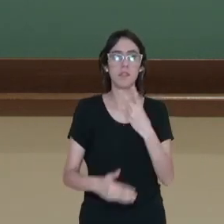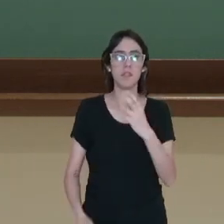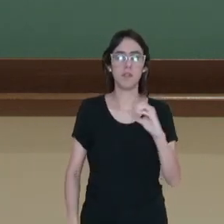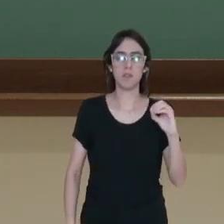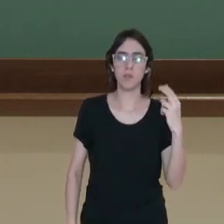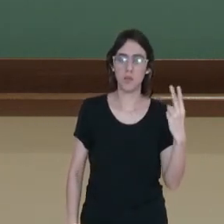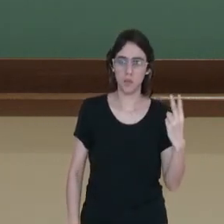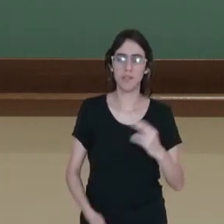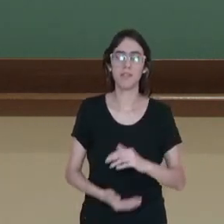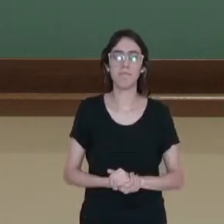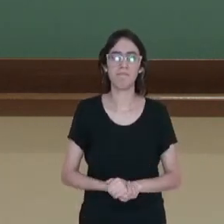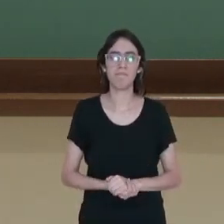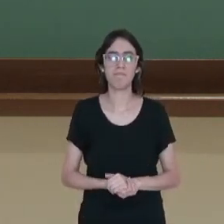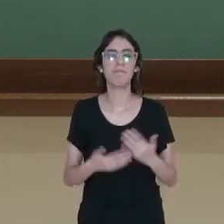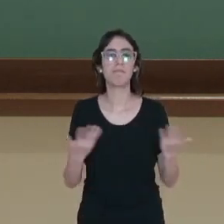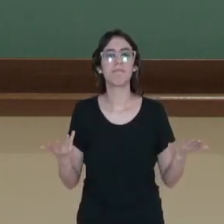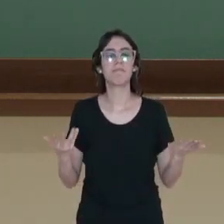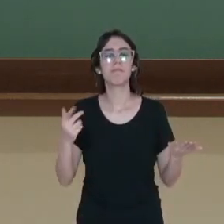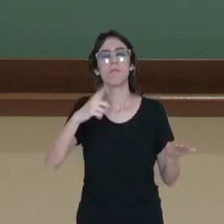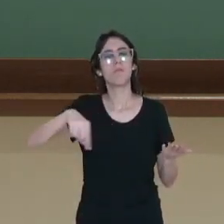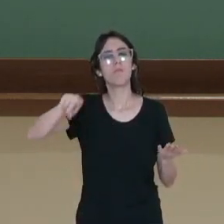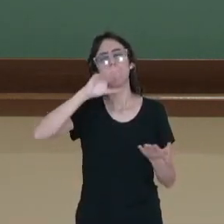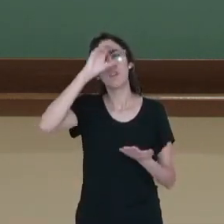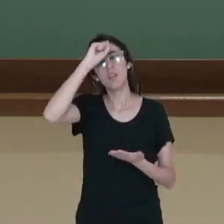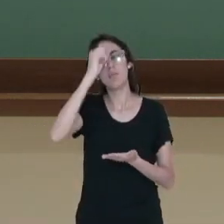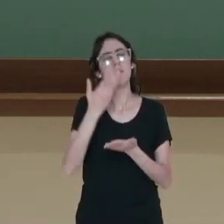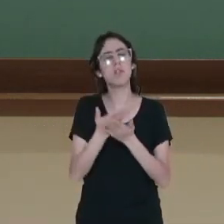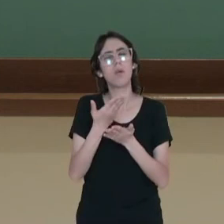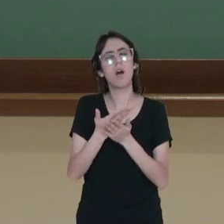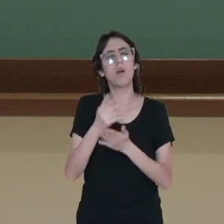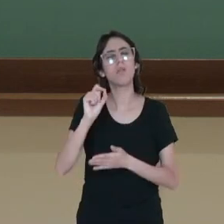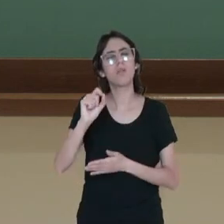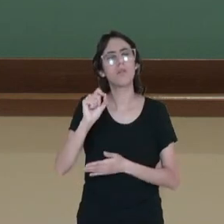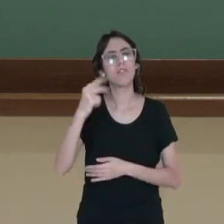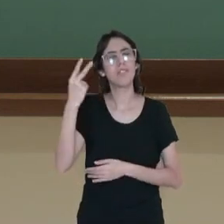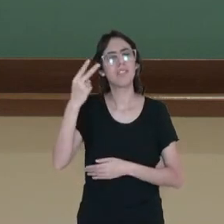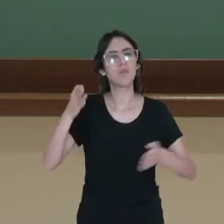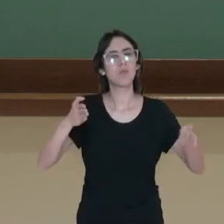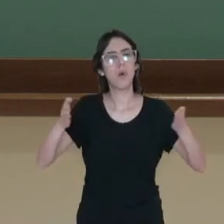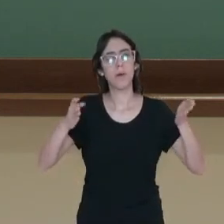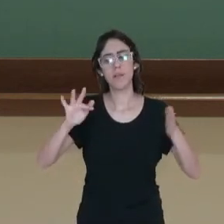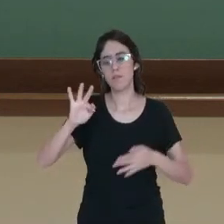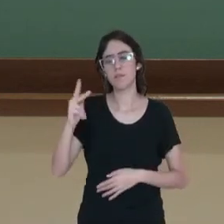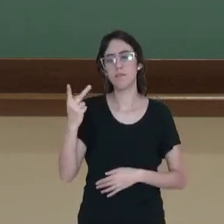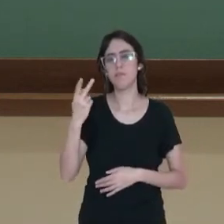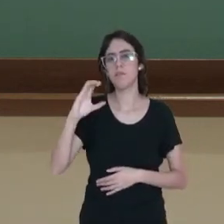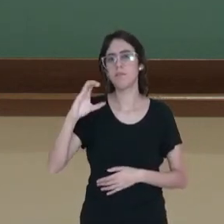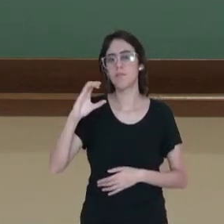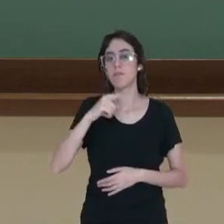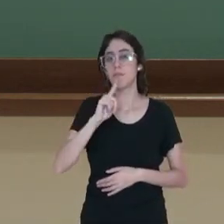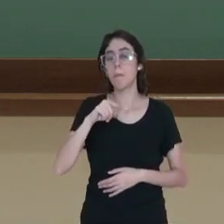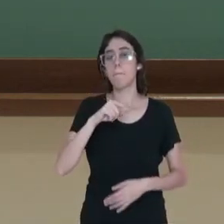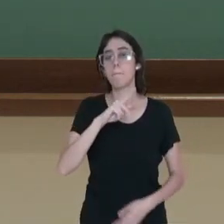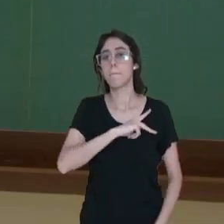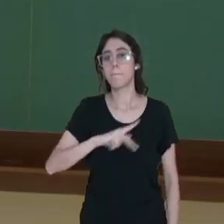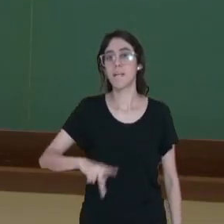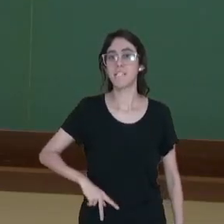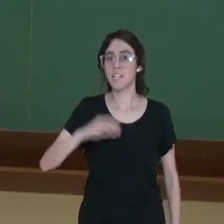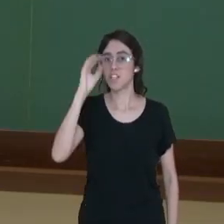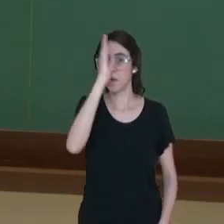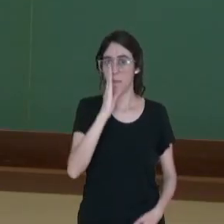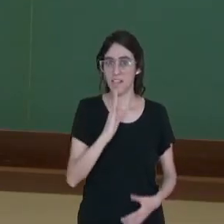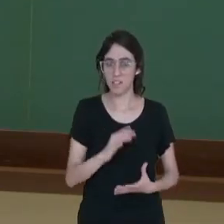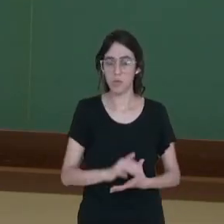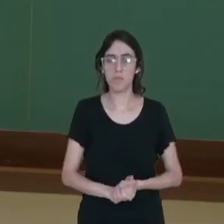2002. Criança, o que você aprendeu nesta aula sobre o segundo mandato de Fernando Henrique Cardoso como presidente do